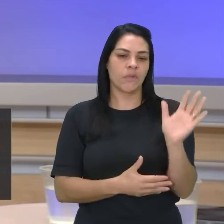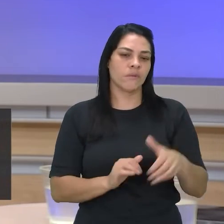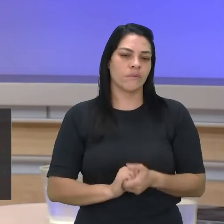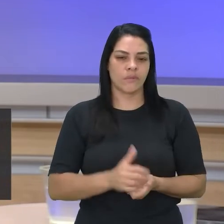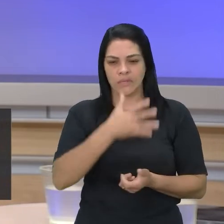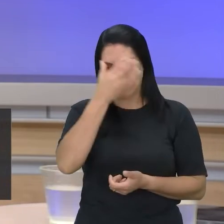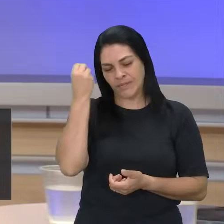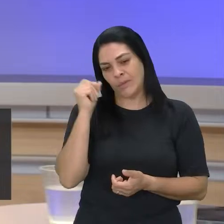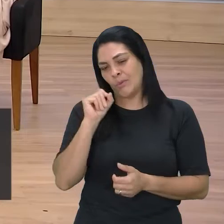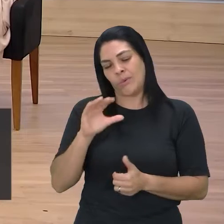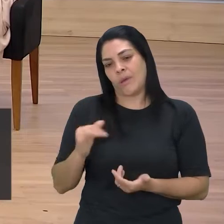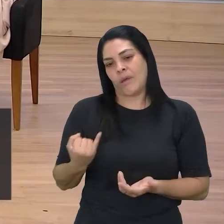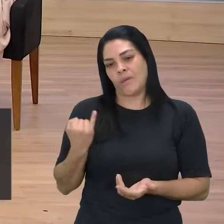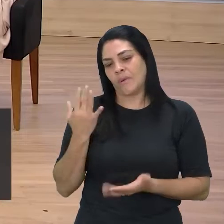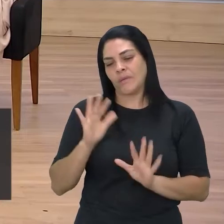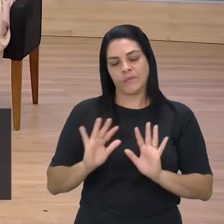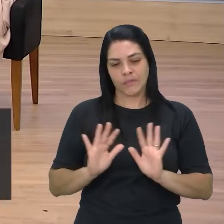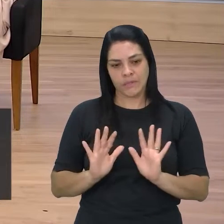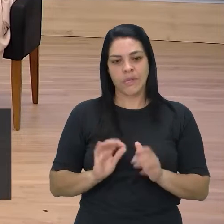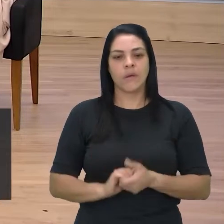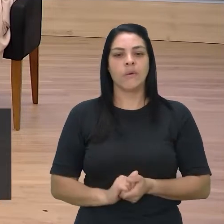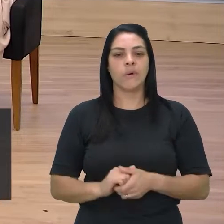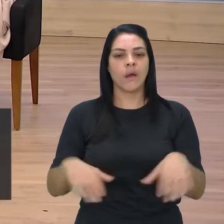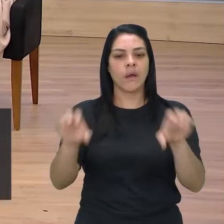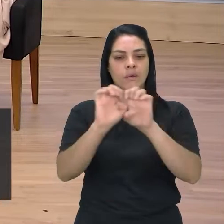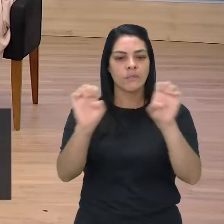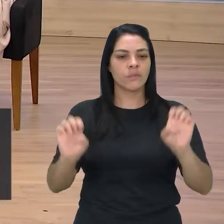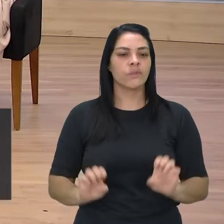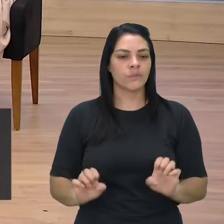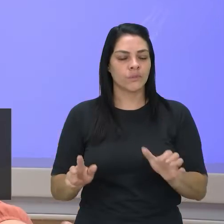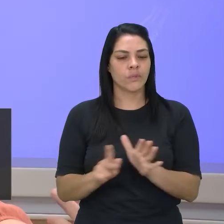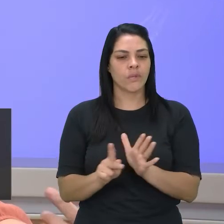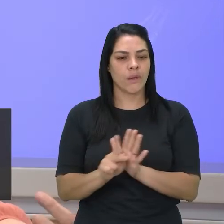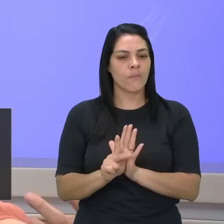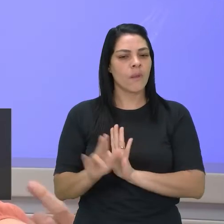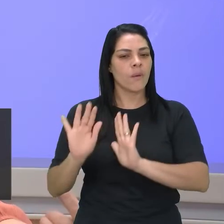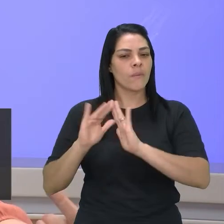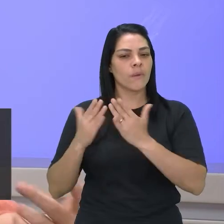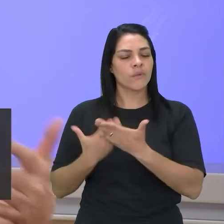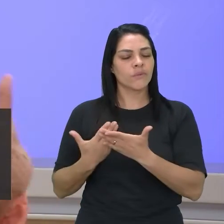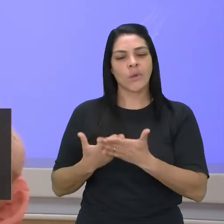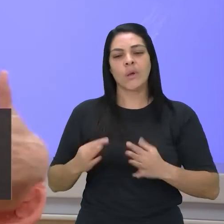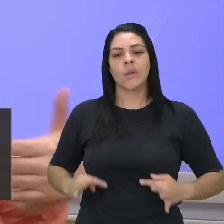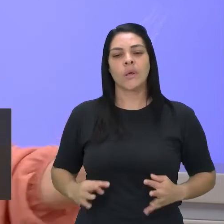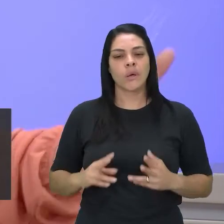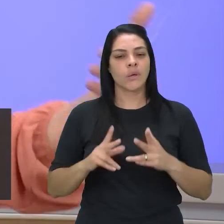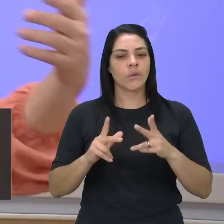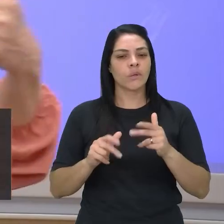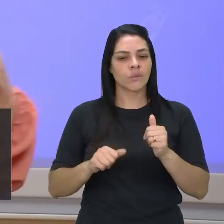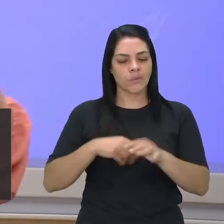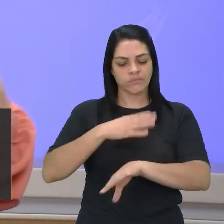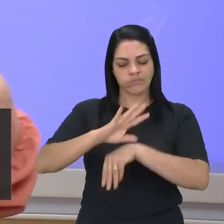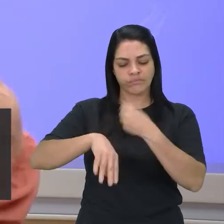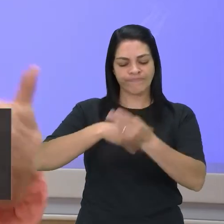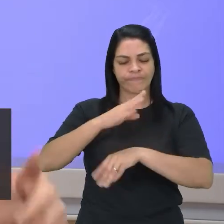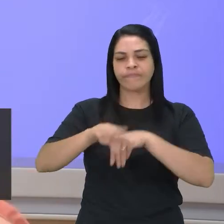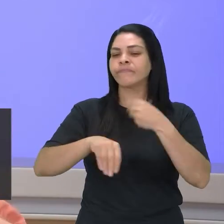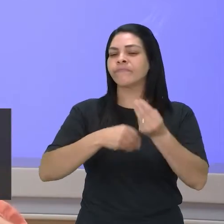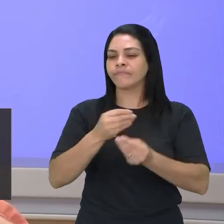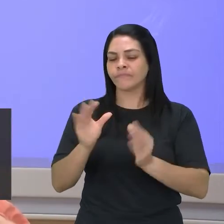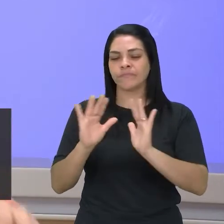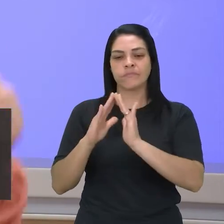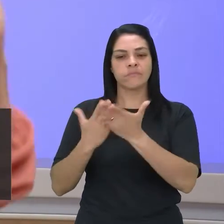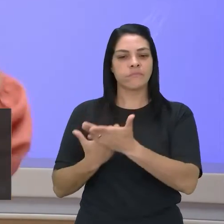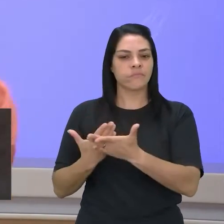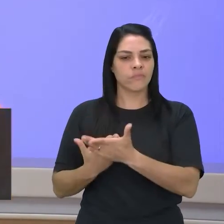a importância estrutura da escola. Estrutura, né? A estrutura, toda a parte que envolve a escola. Exato.